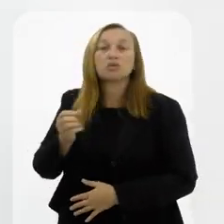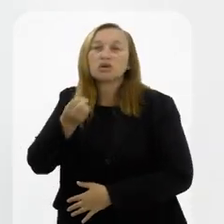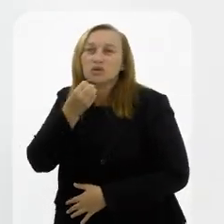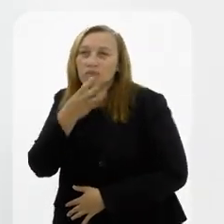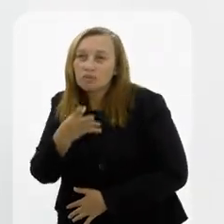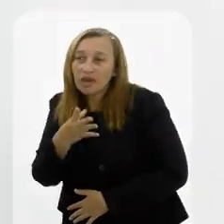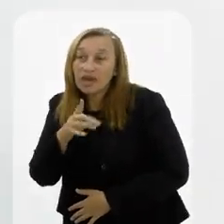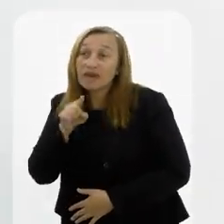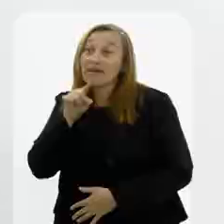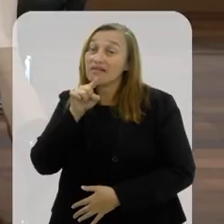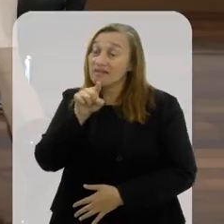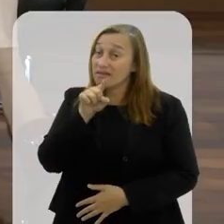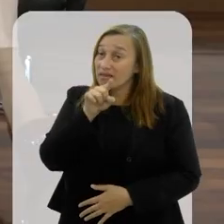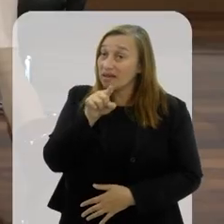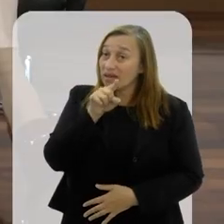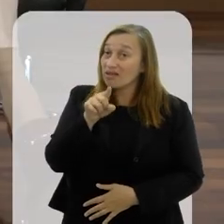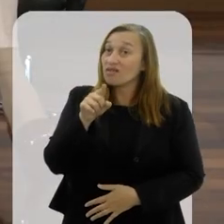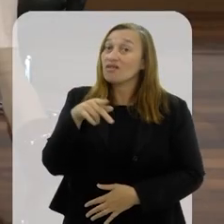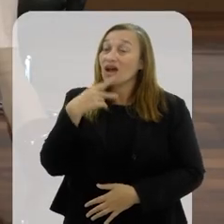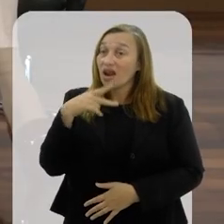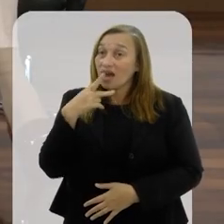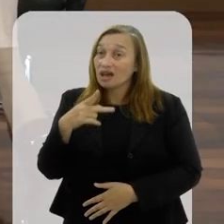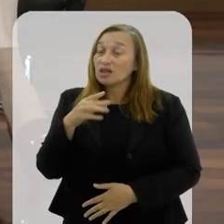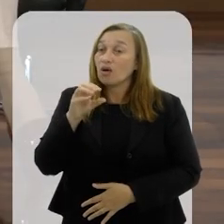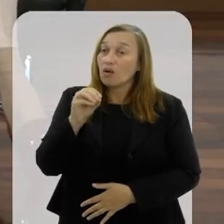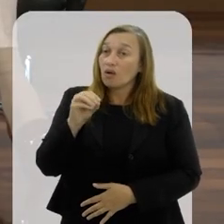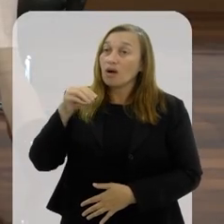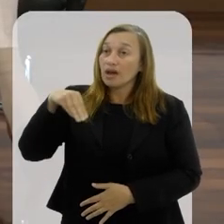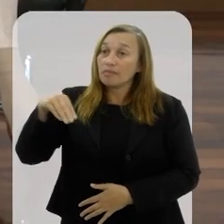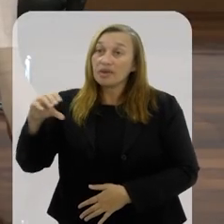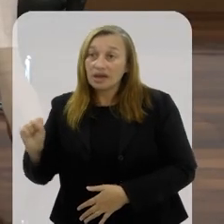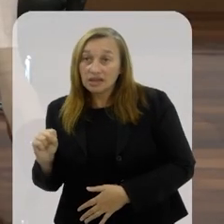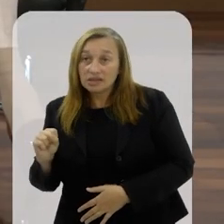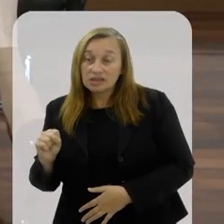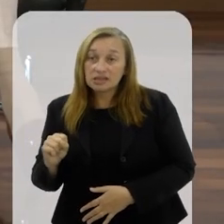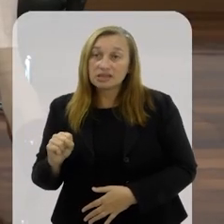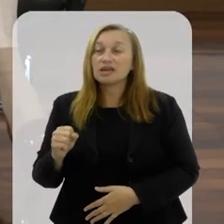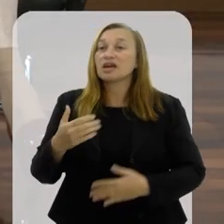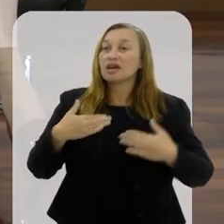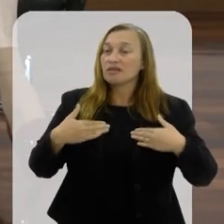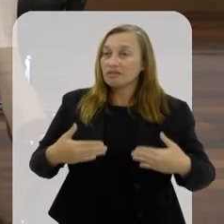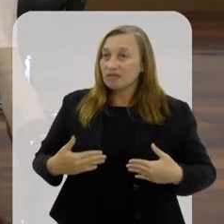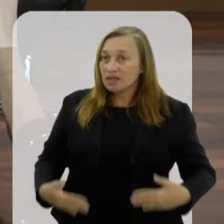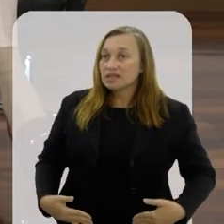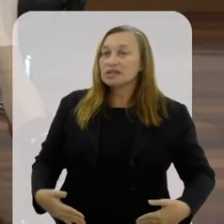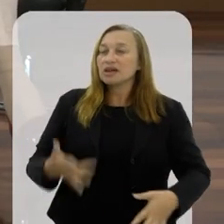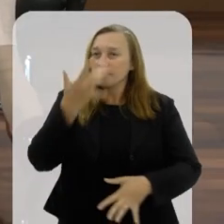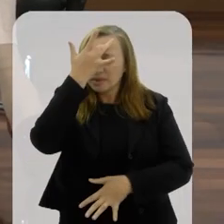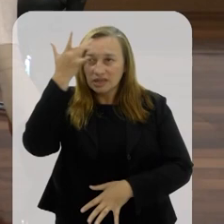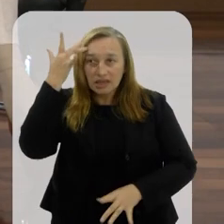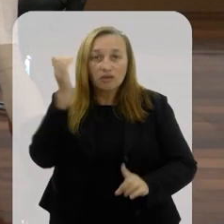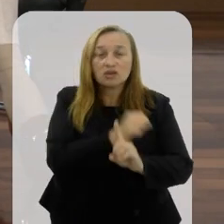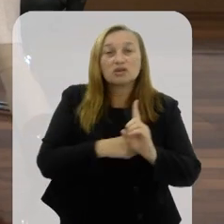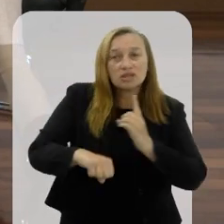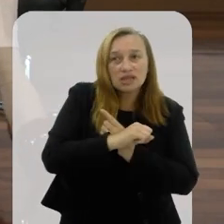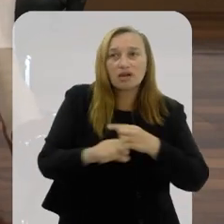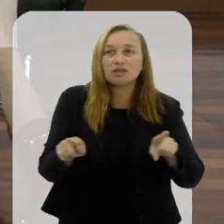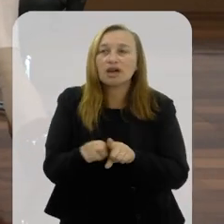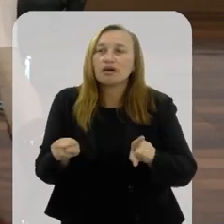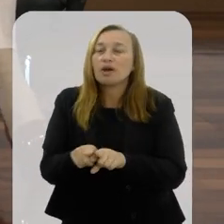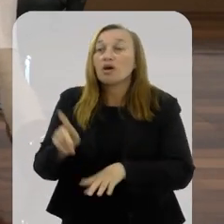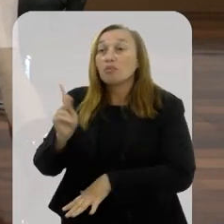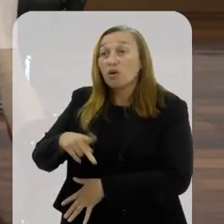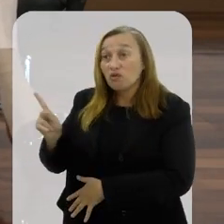saúde mental. Muito bem, em cima desse tripé aqui colocado pela OMS, a questão física, mental e social. Social